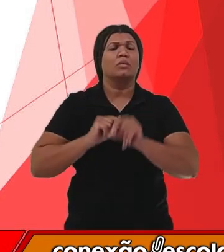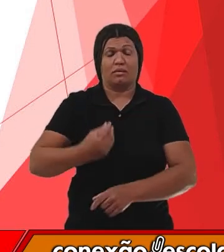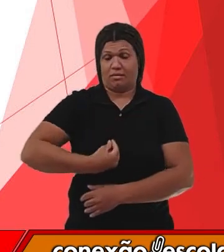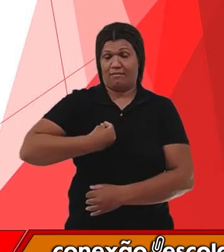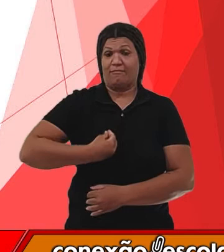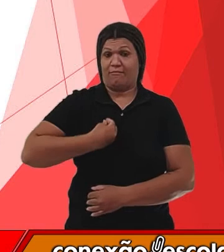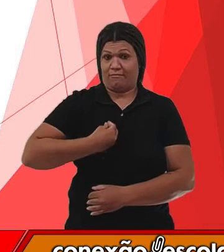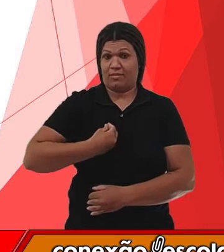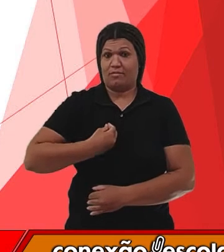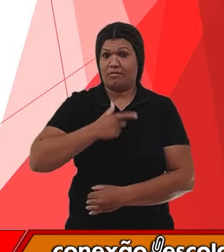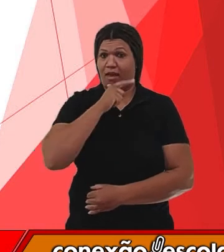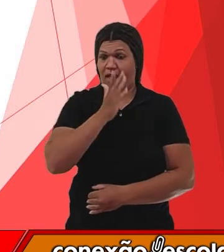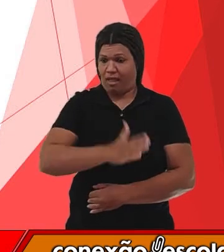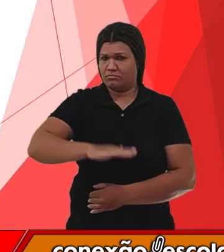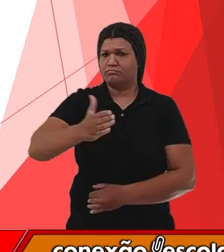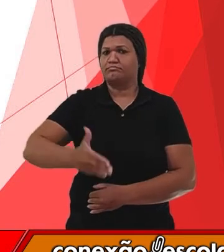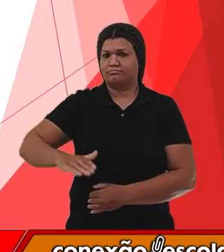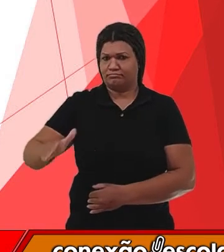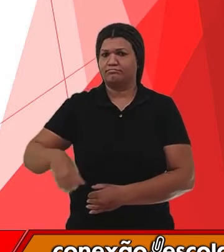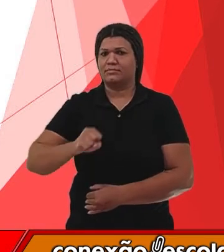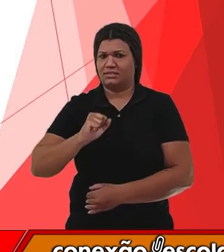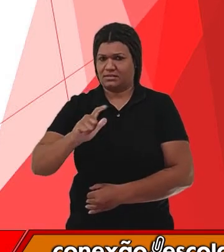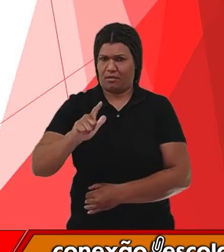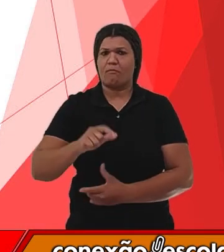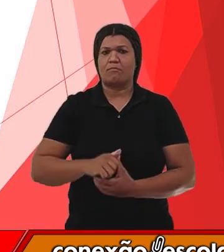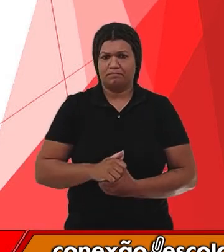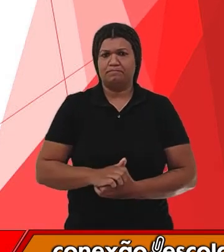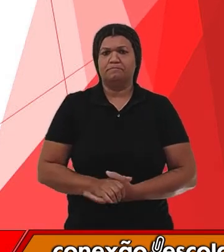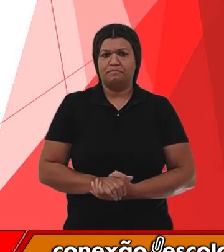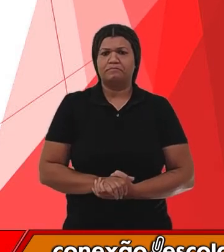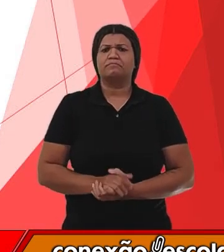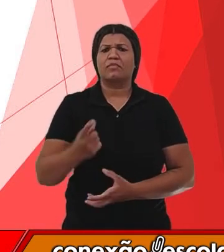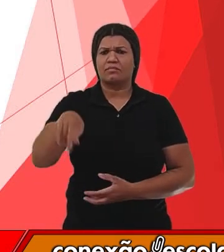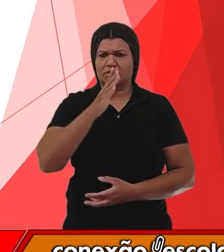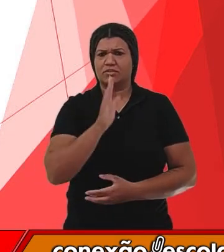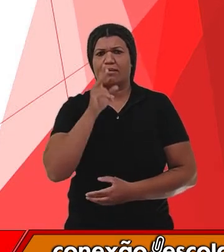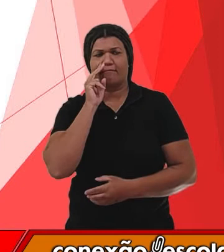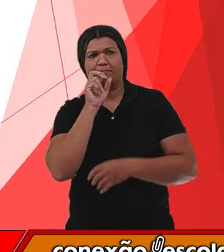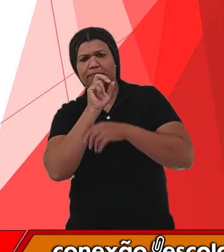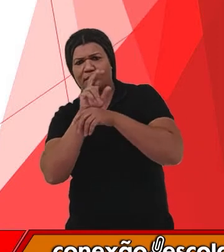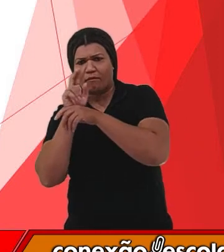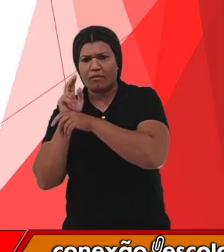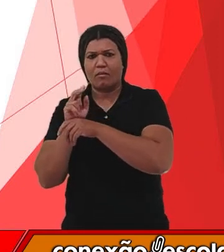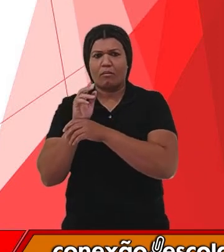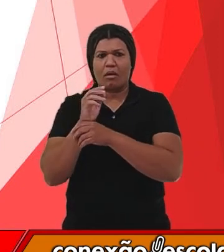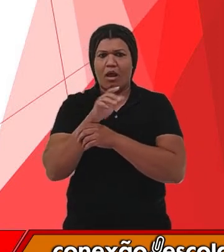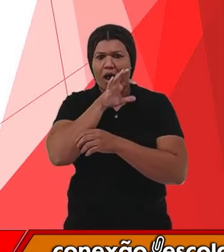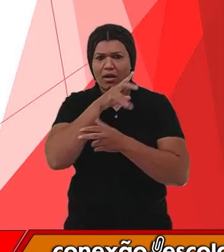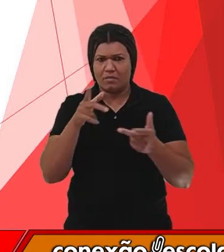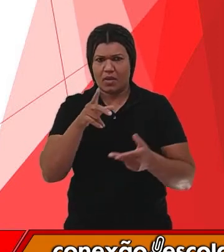água salgada, de mares e oceanos. Vocês já viram algum desses animais